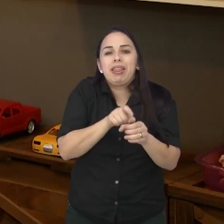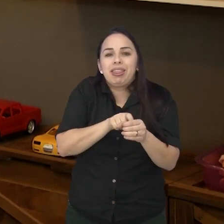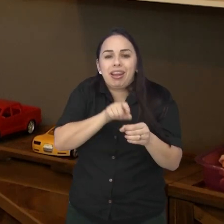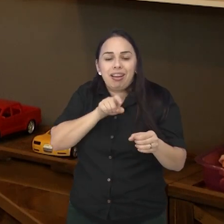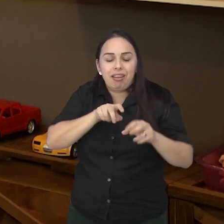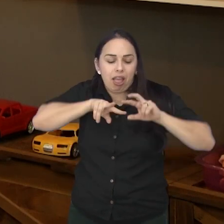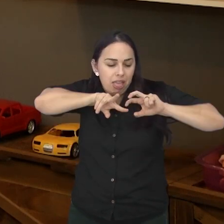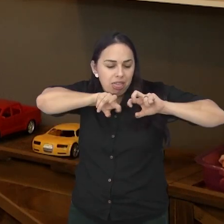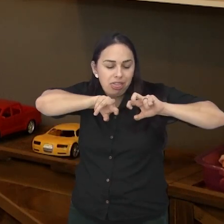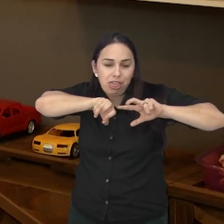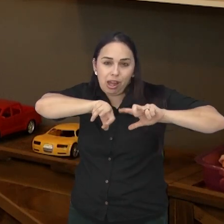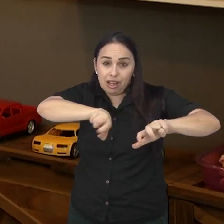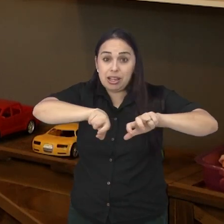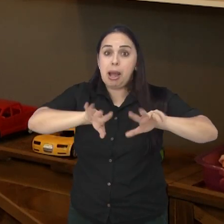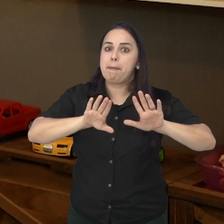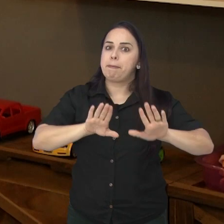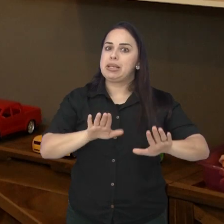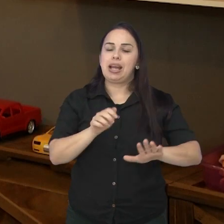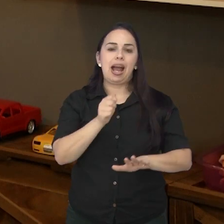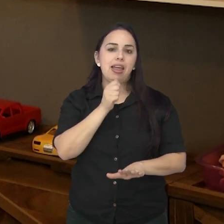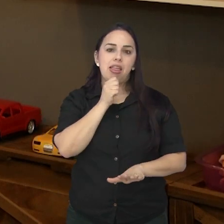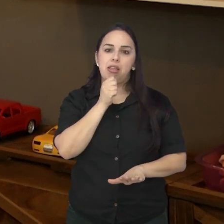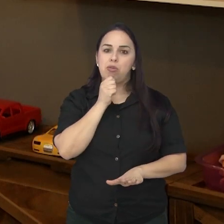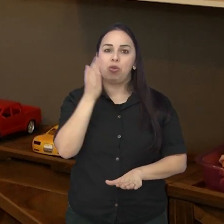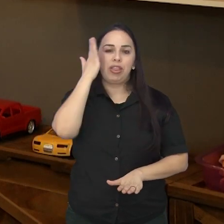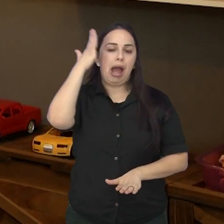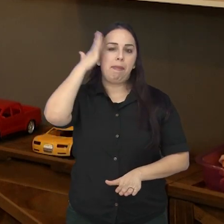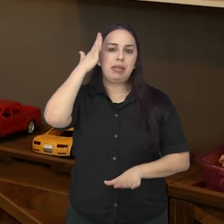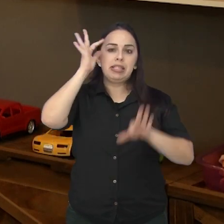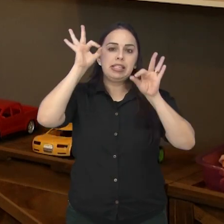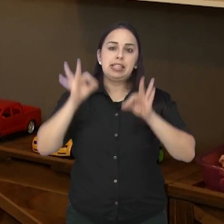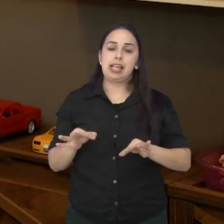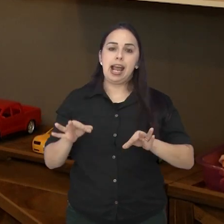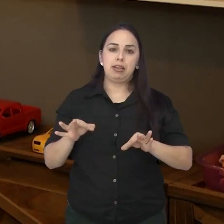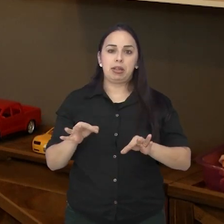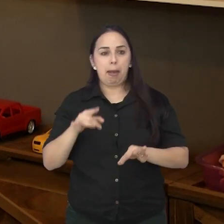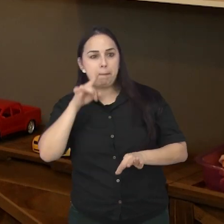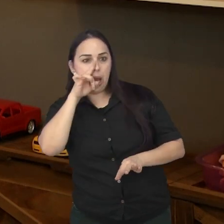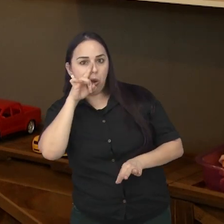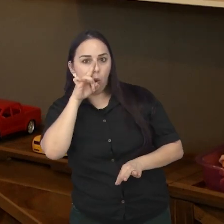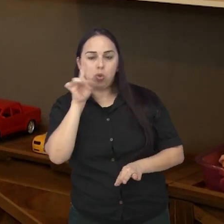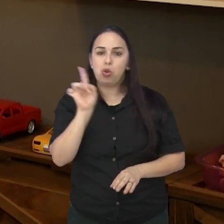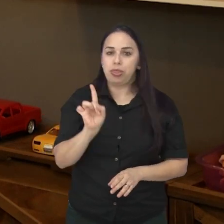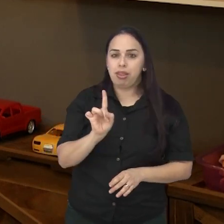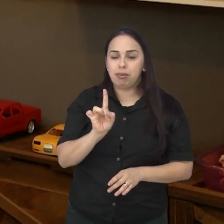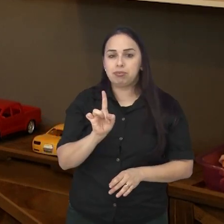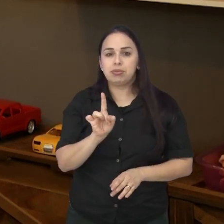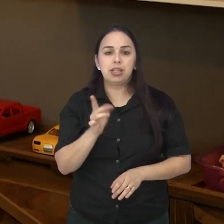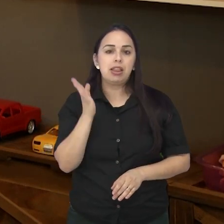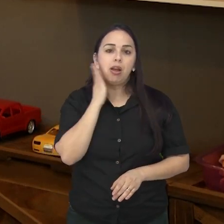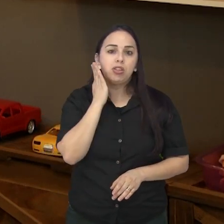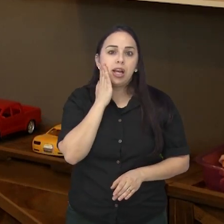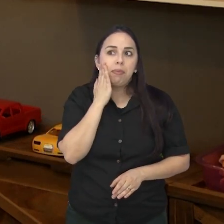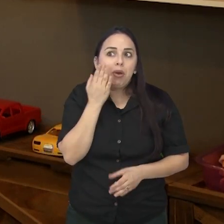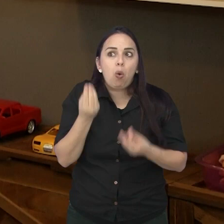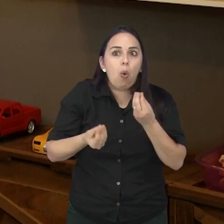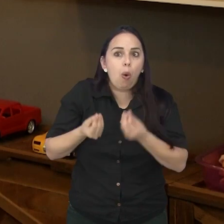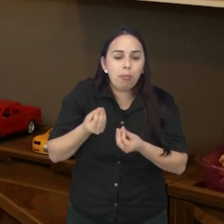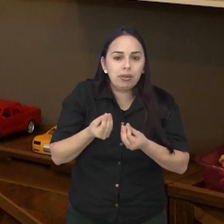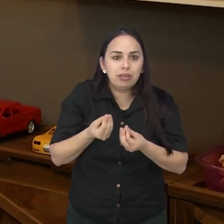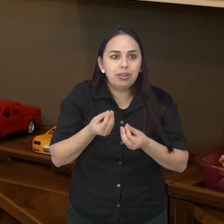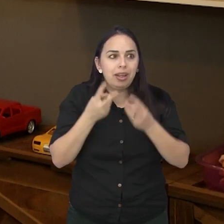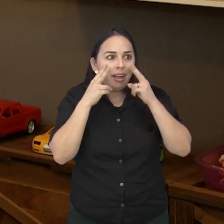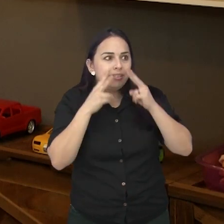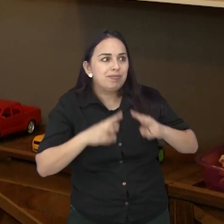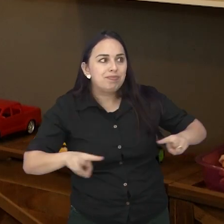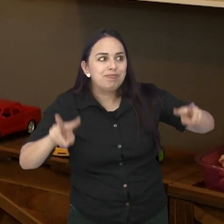são hiperexploradores do mundo, mas não têm uma função executiva, uma noção, uma lógica de prevenção.